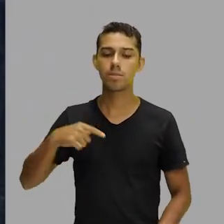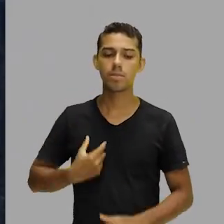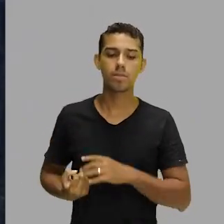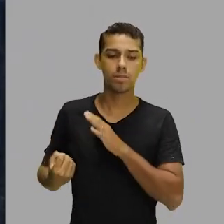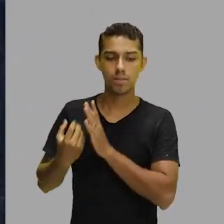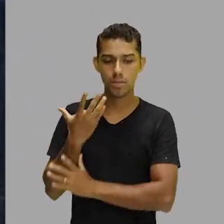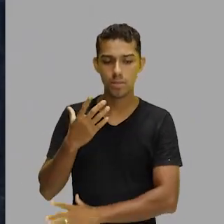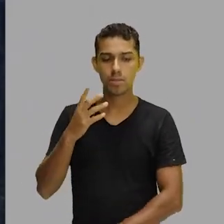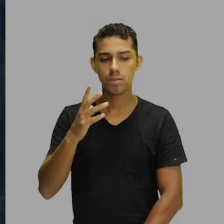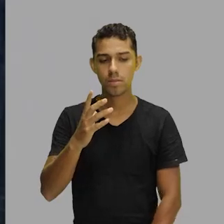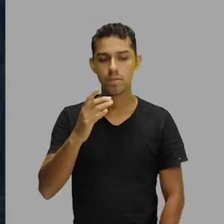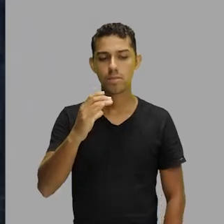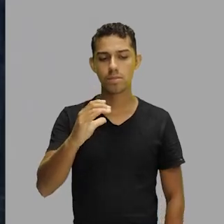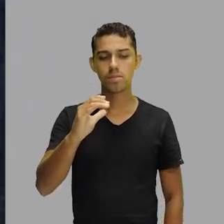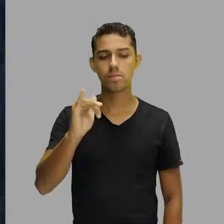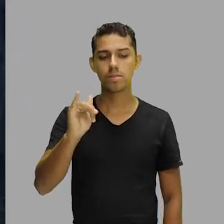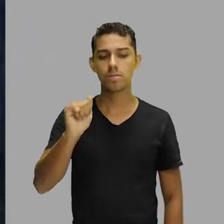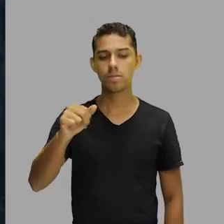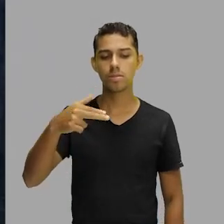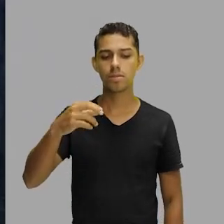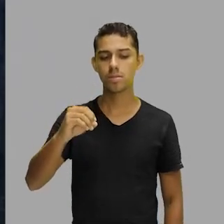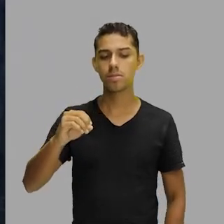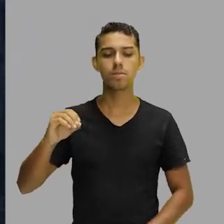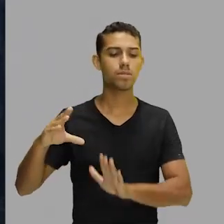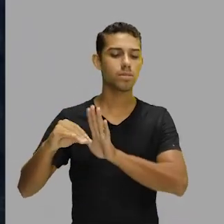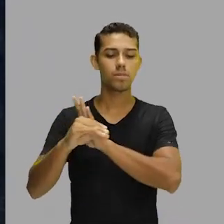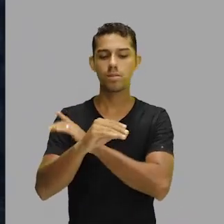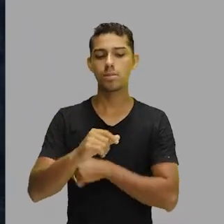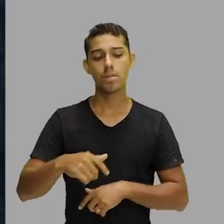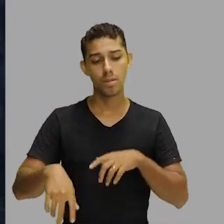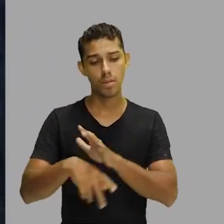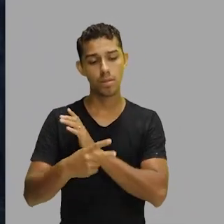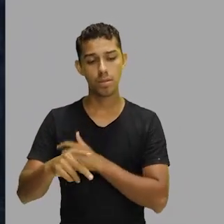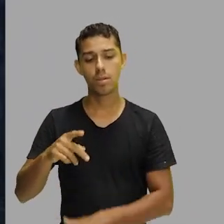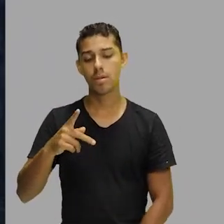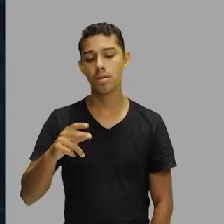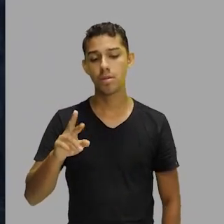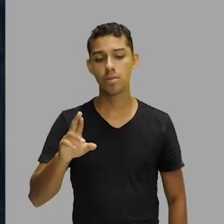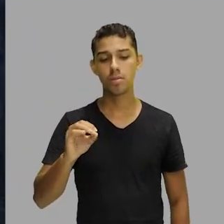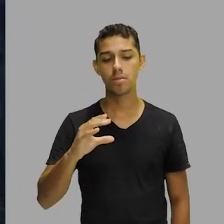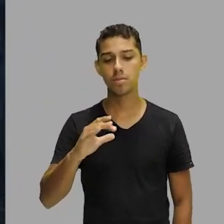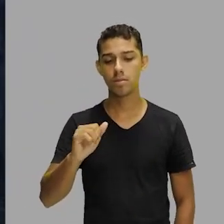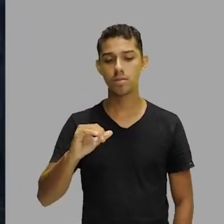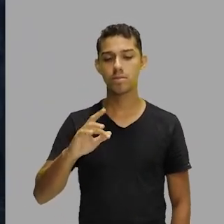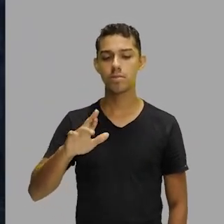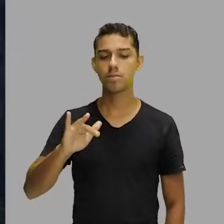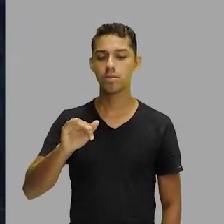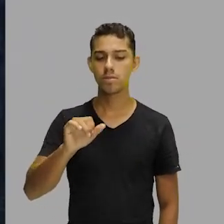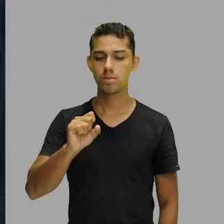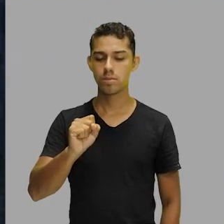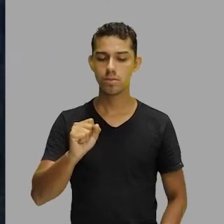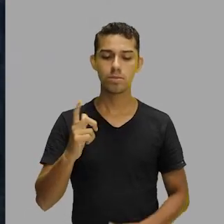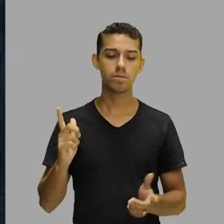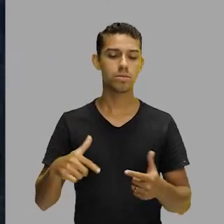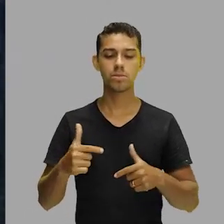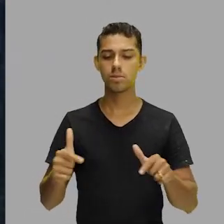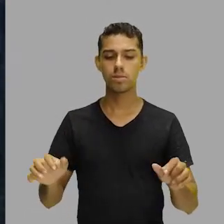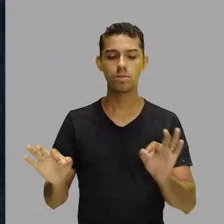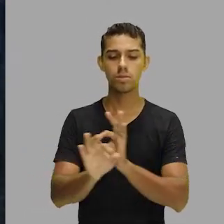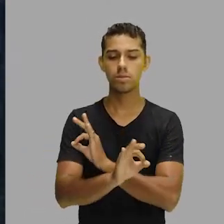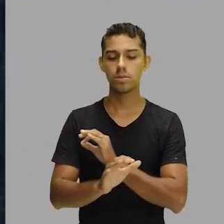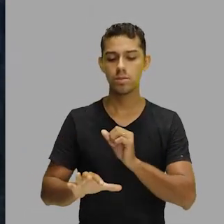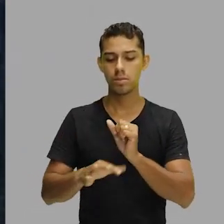cianobactérias, elas são células procarióticas, não tem uma membrana nuclear ali protegendo o material